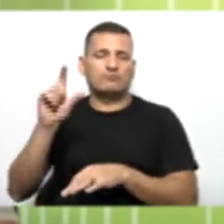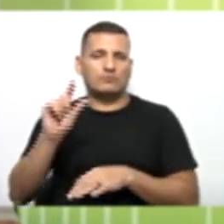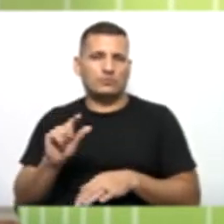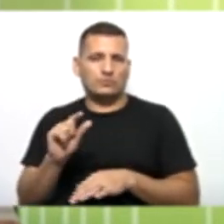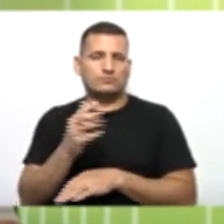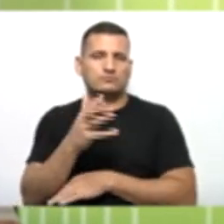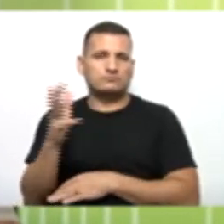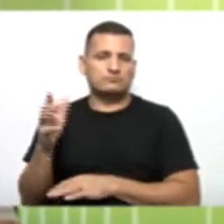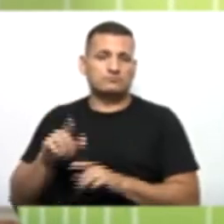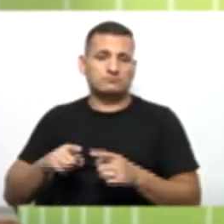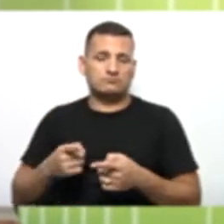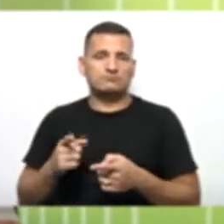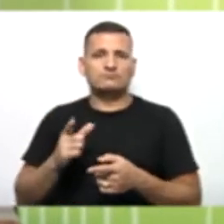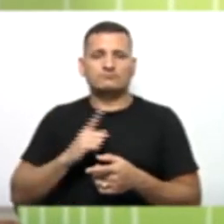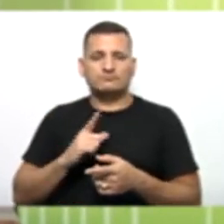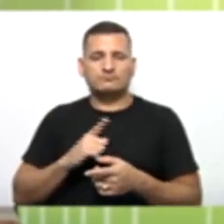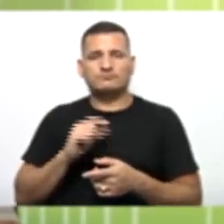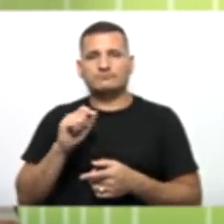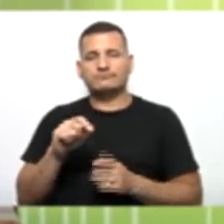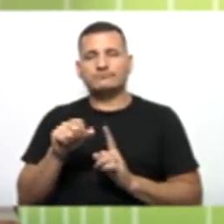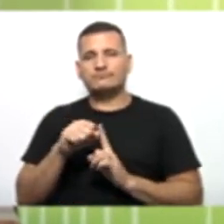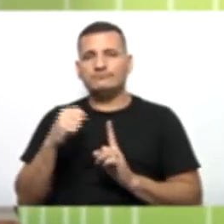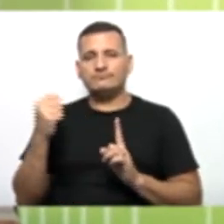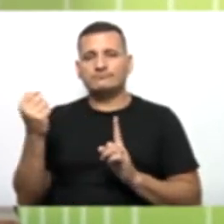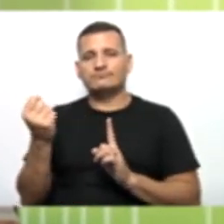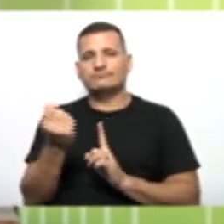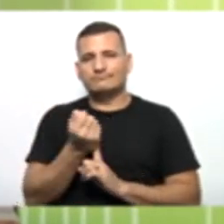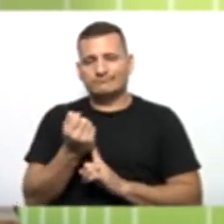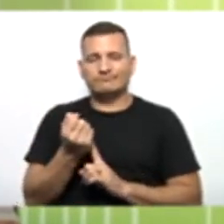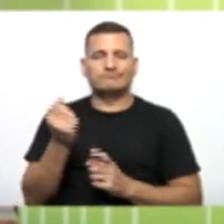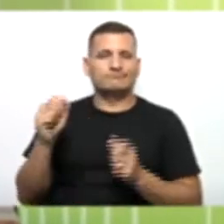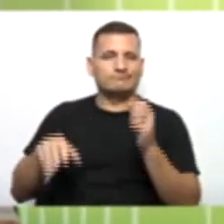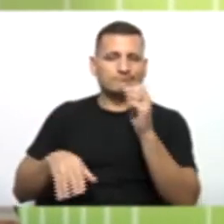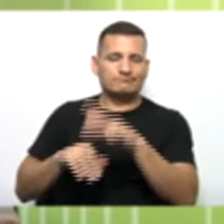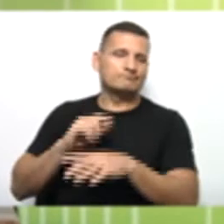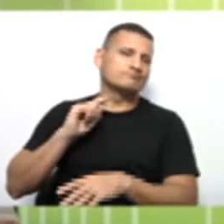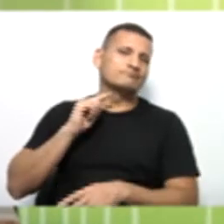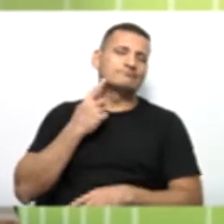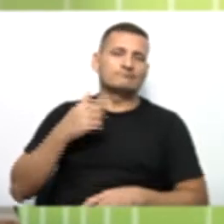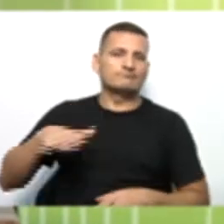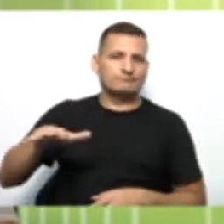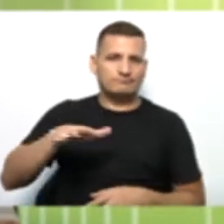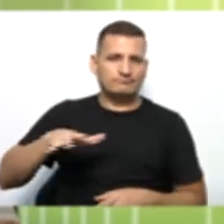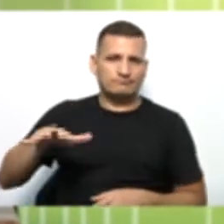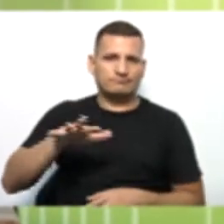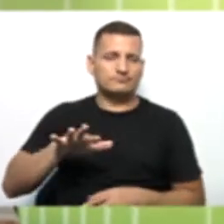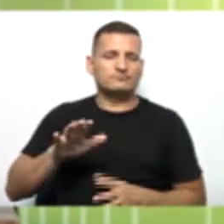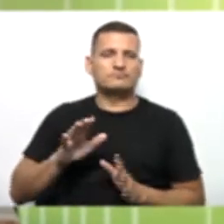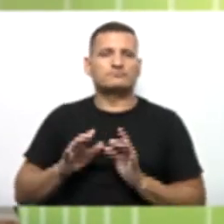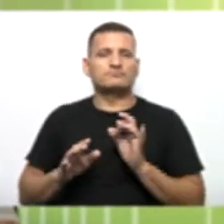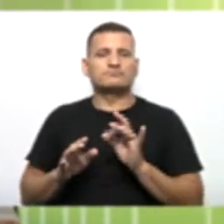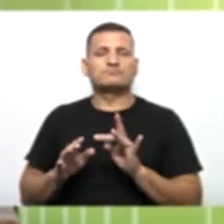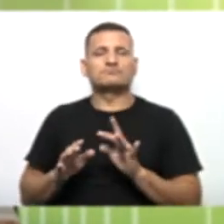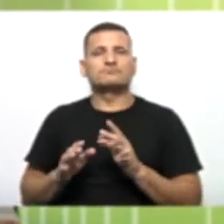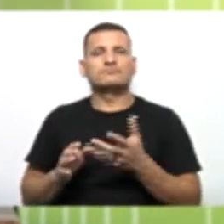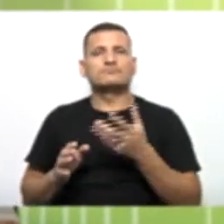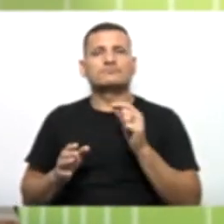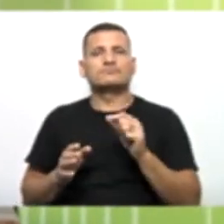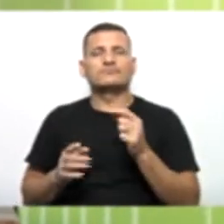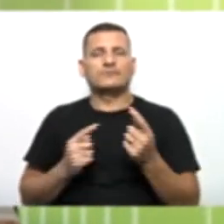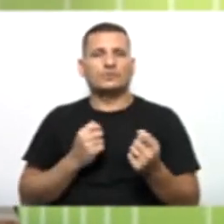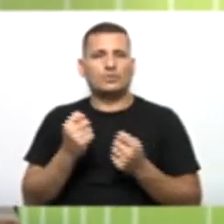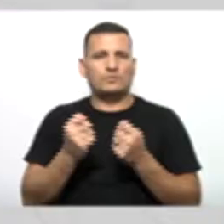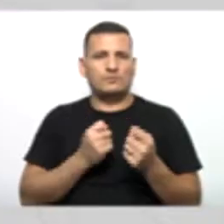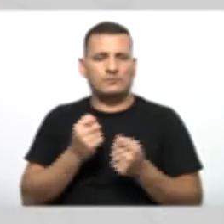ainda existem muitas ações da sociedade que poluem o ambiente sem necessidade, em busca apenas de ganho